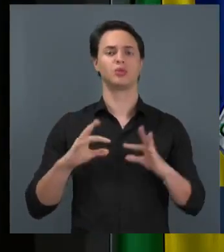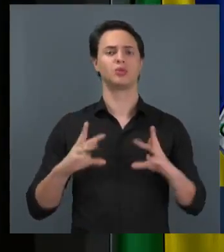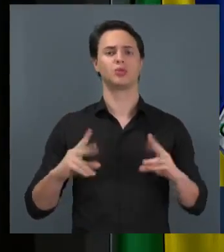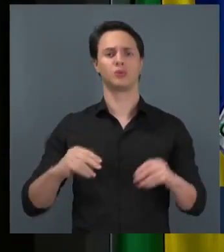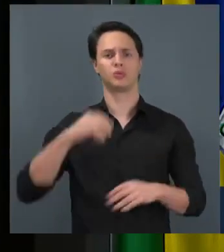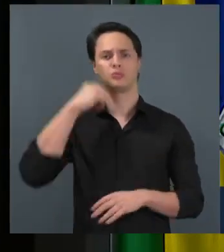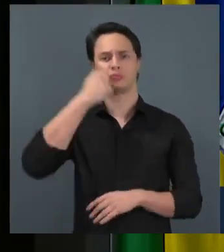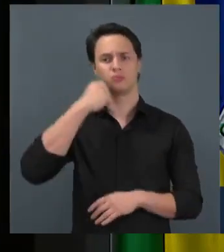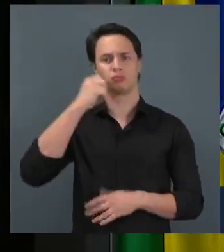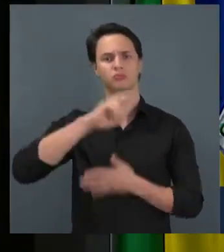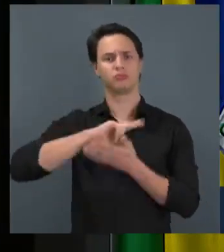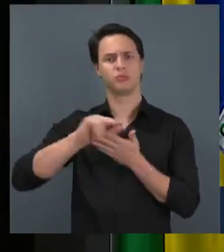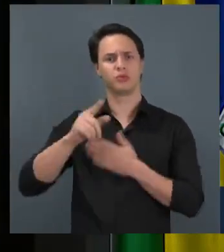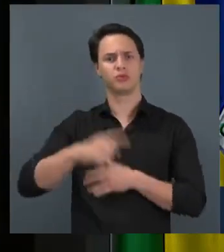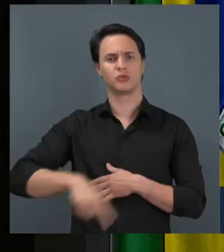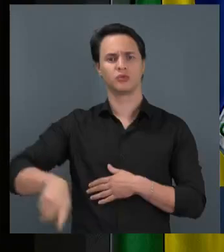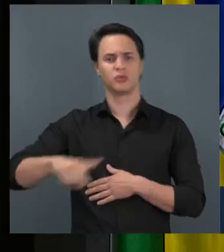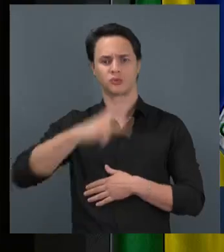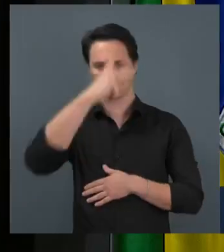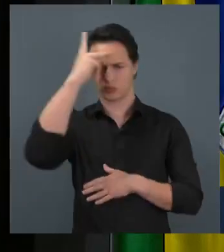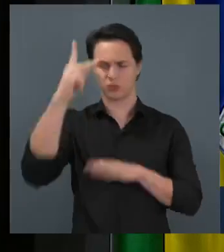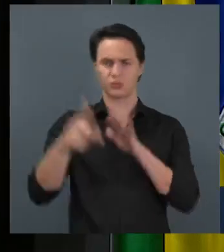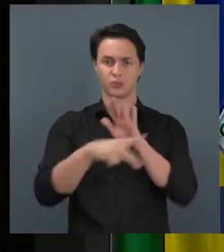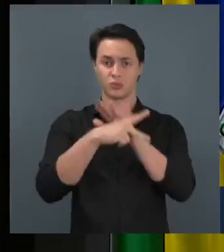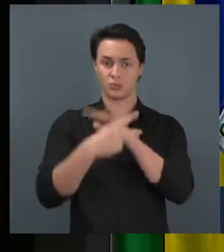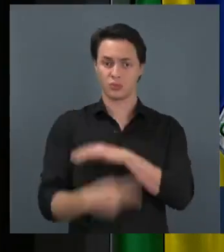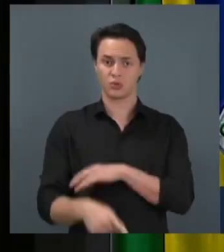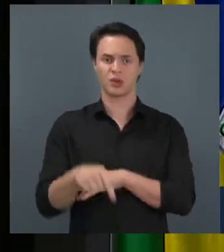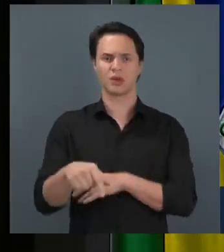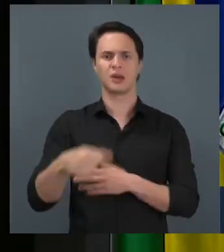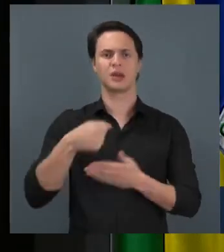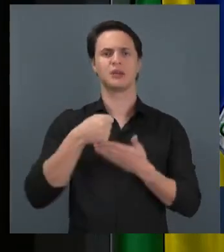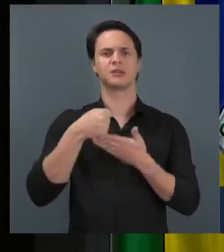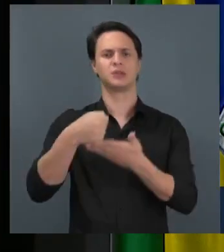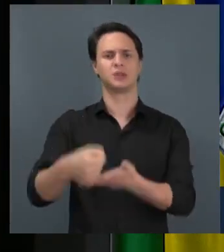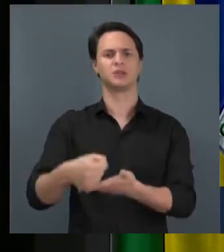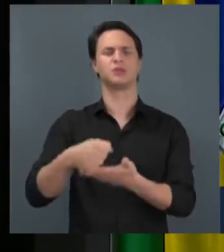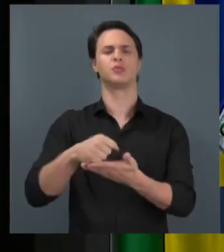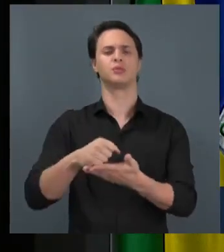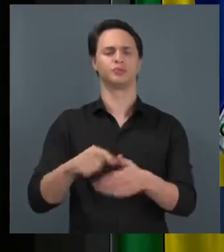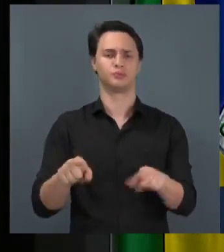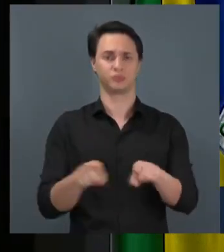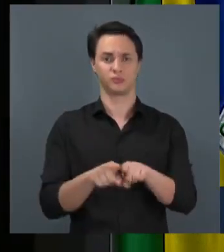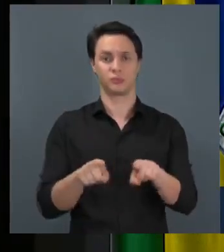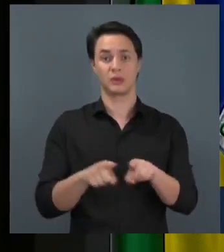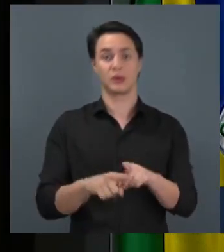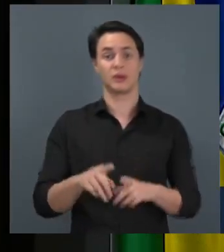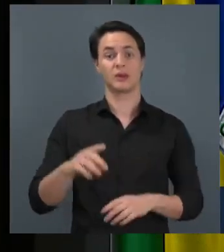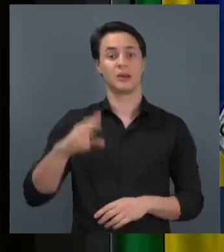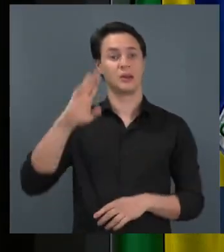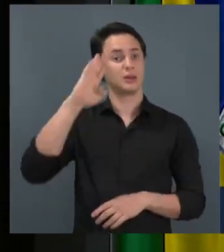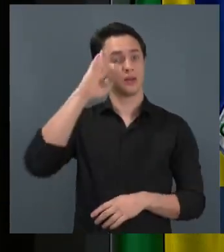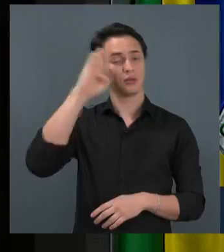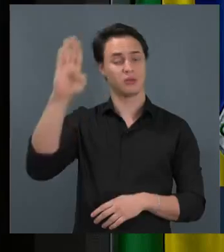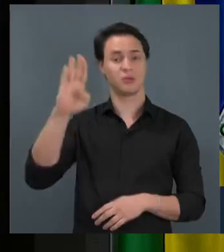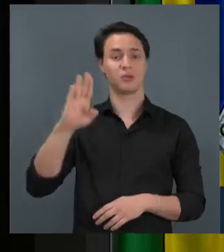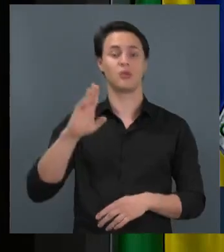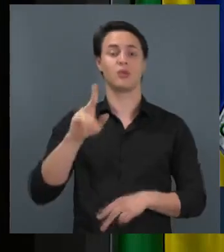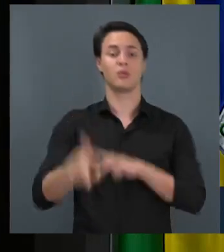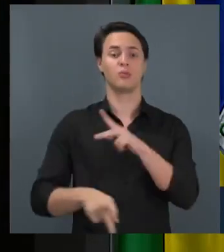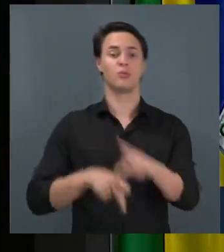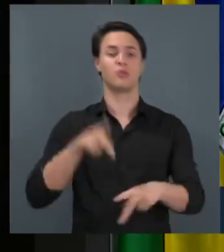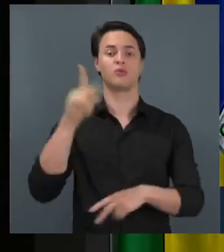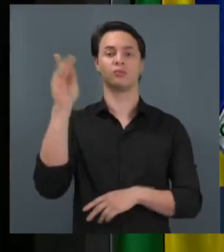senadores, senadoras, funcionários dessa casa, assessores e principalmente as brasileiras